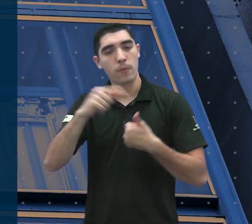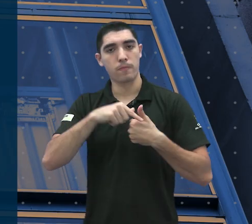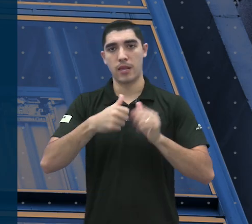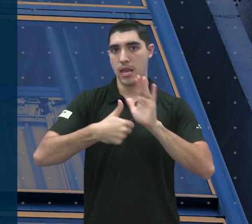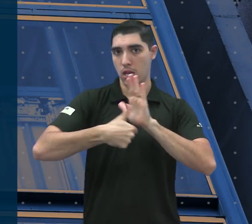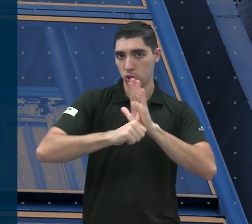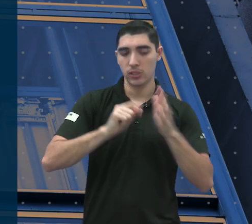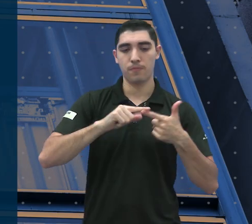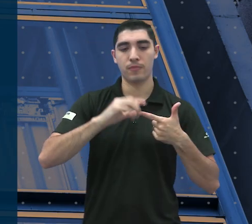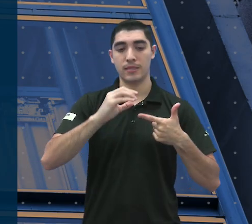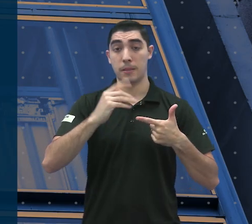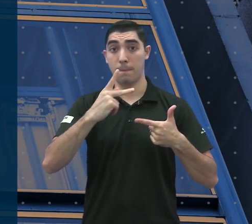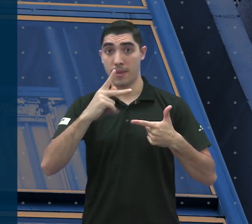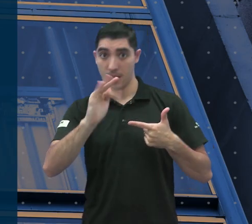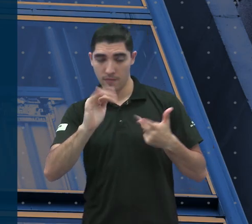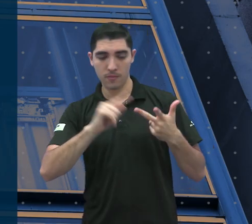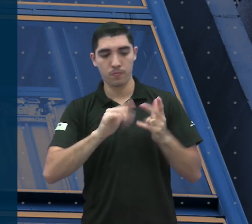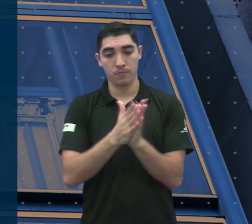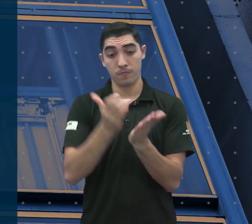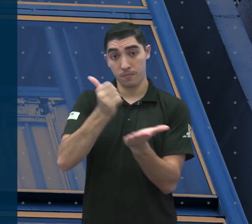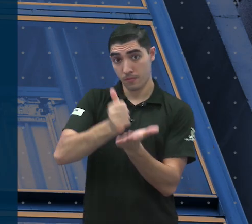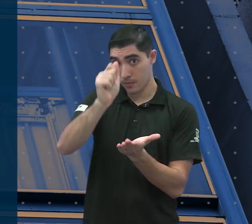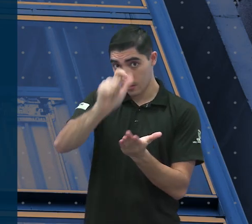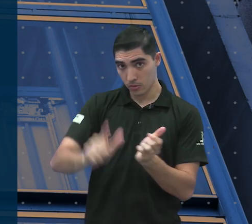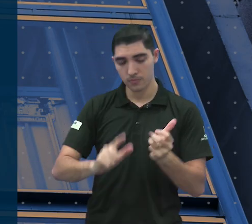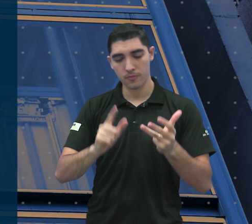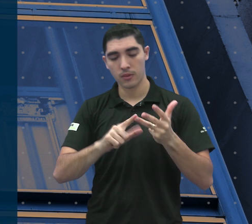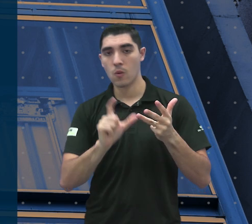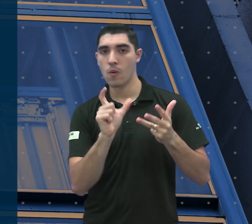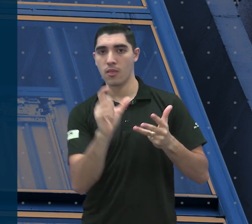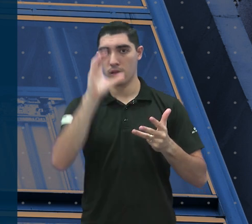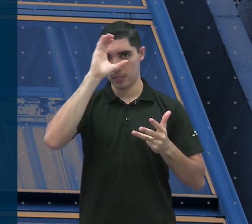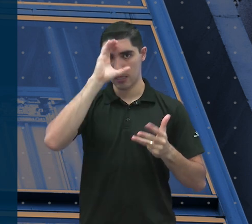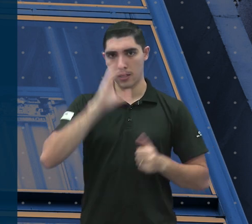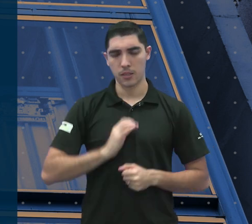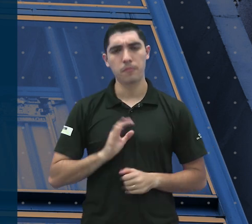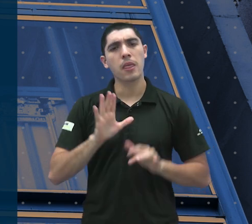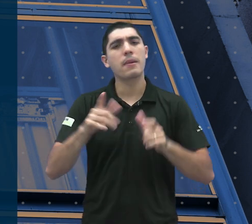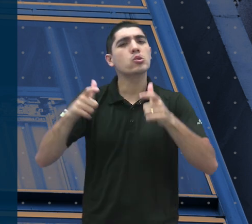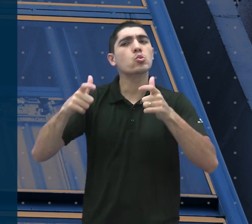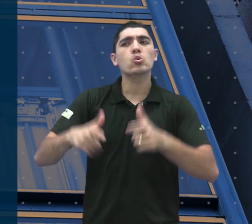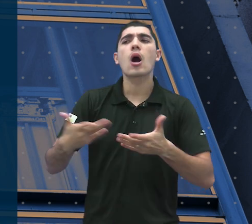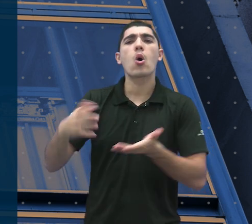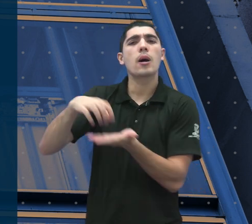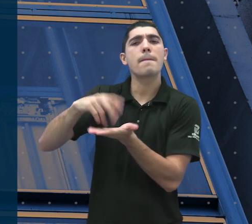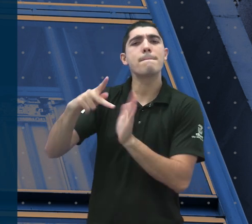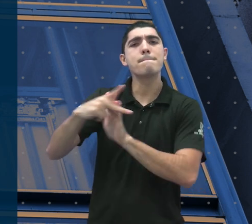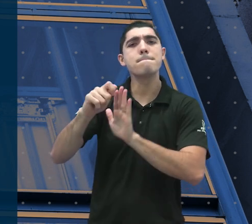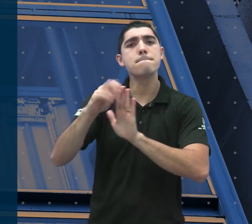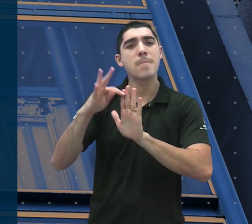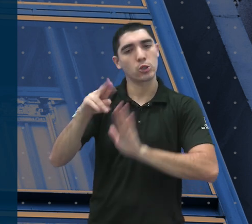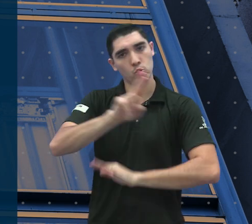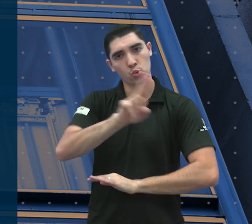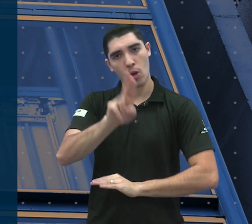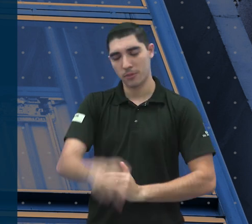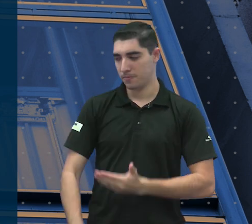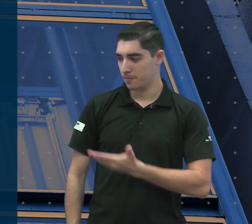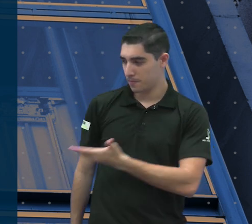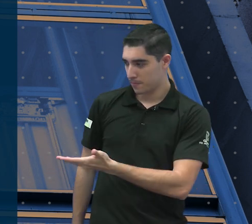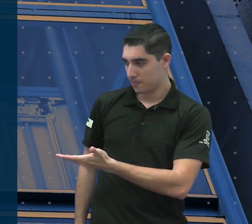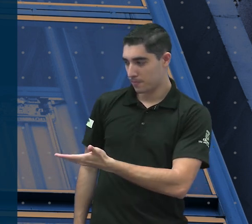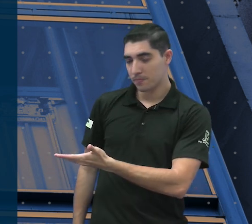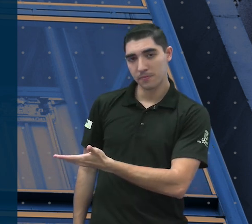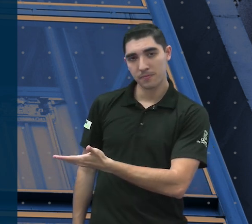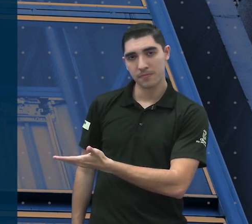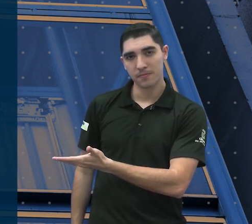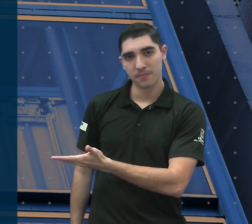ao PAT levando o RG, CPF, carteira de trabalho e o cartão cidadão. O PAT fica na Praça Afonso Pena,